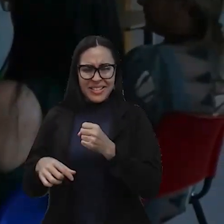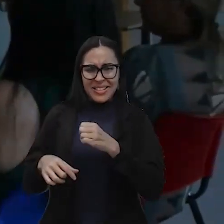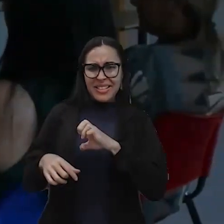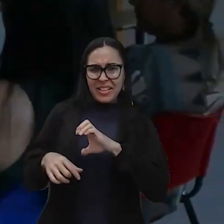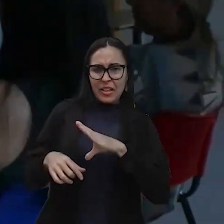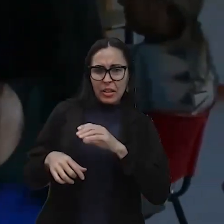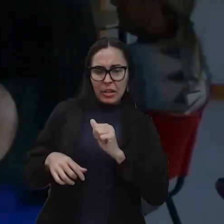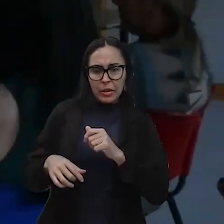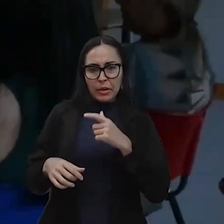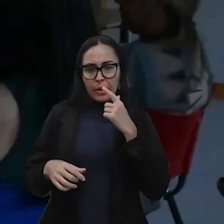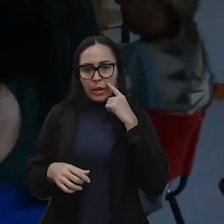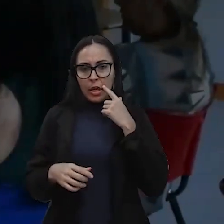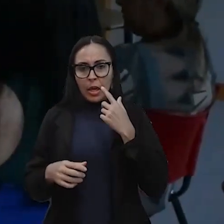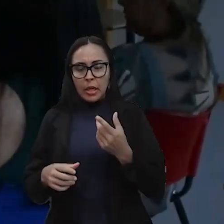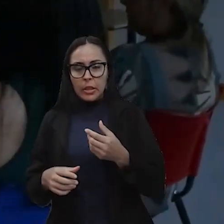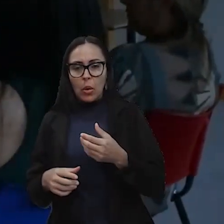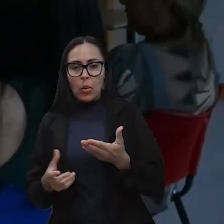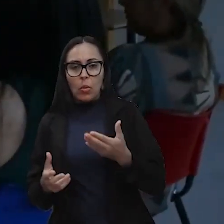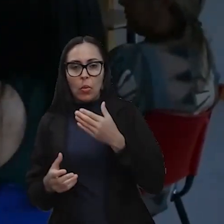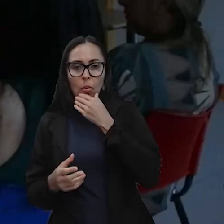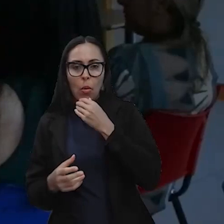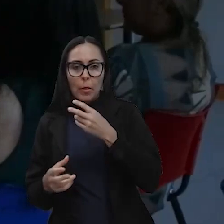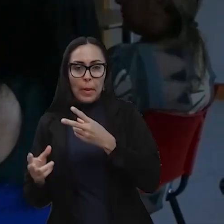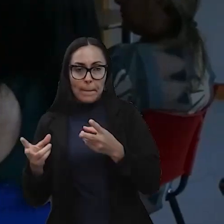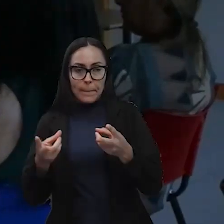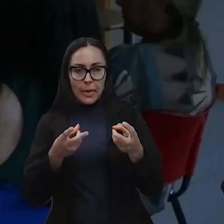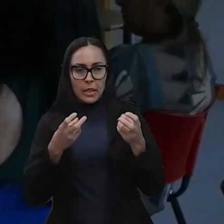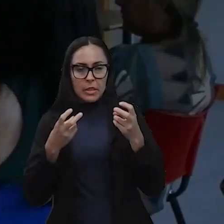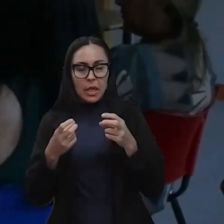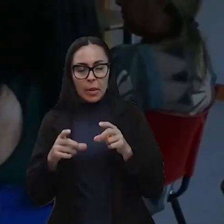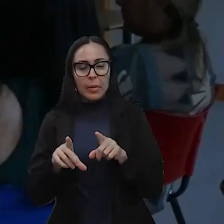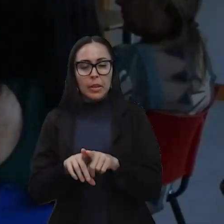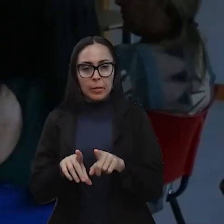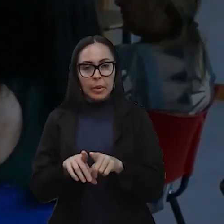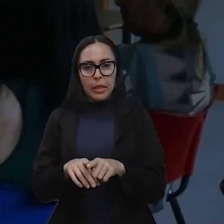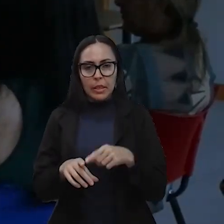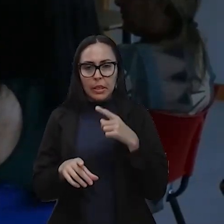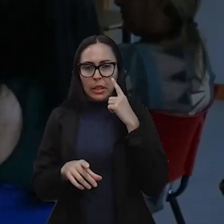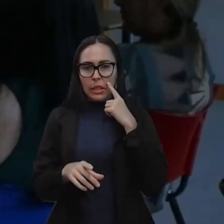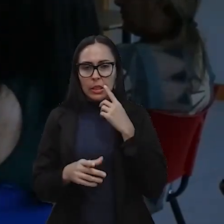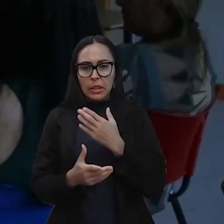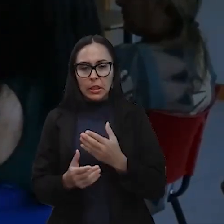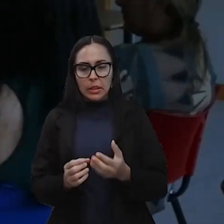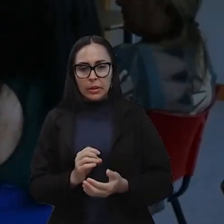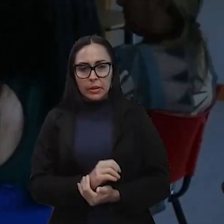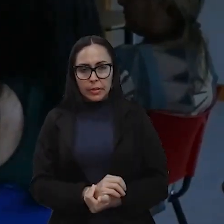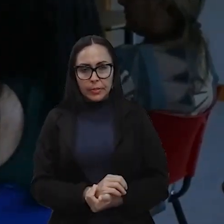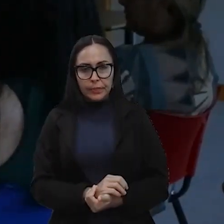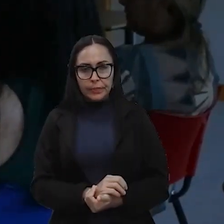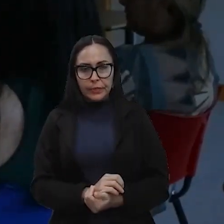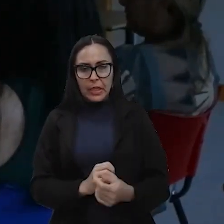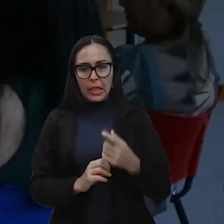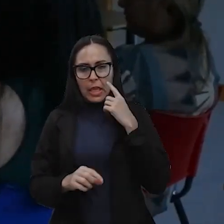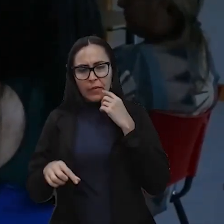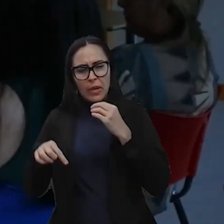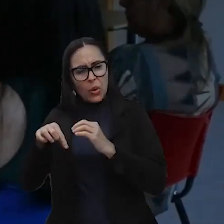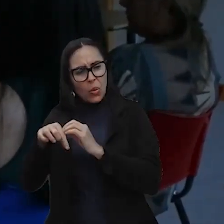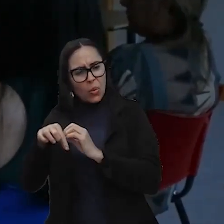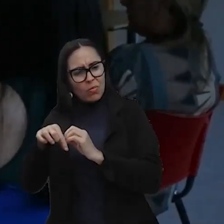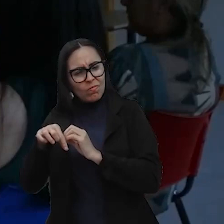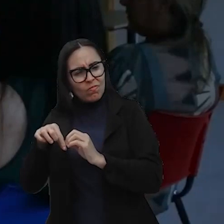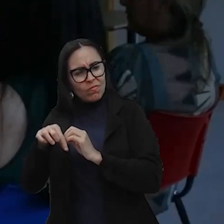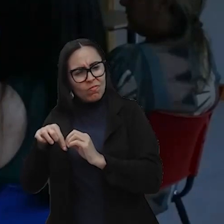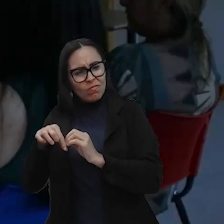no ato sexual também, que a mulher ela refere isso, um incômodo, principalmente no início. Leves coceiras na vagina, pele